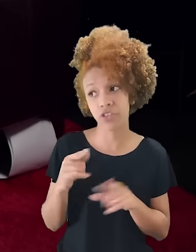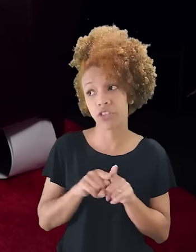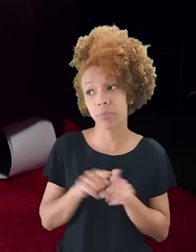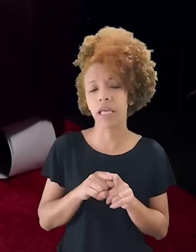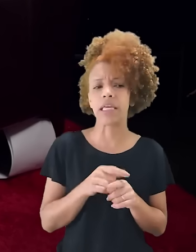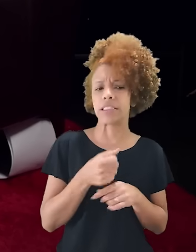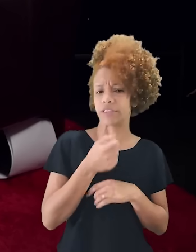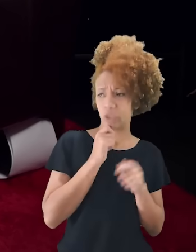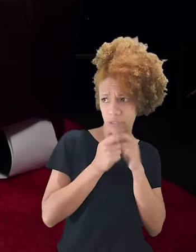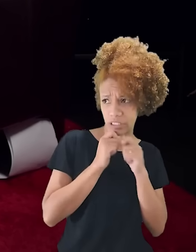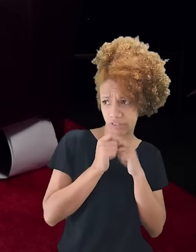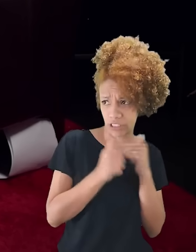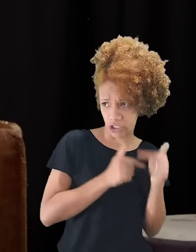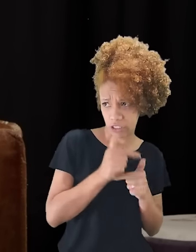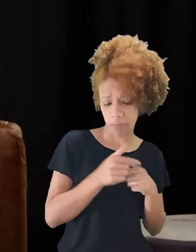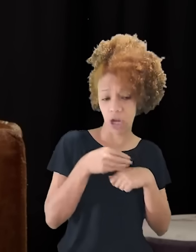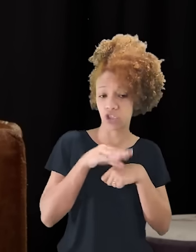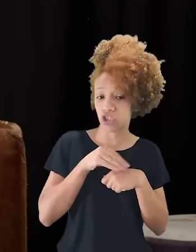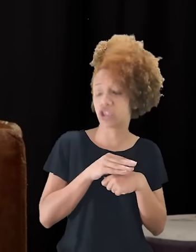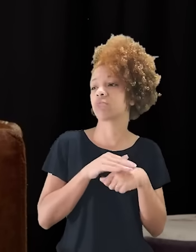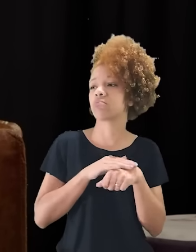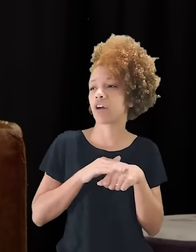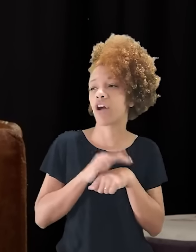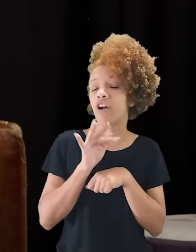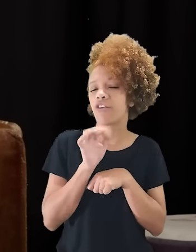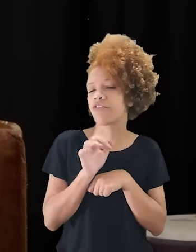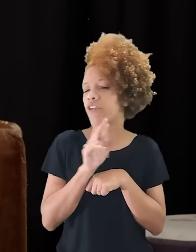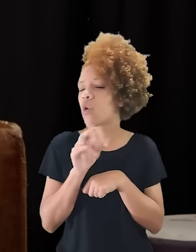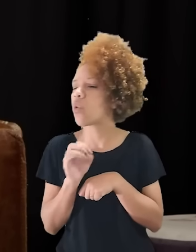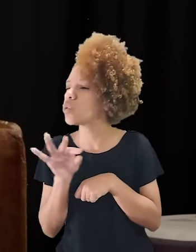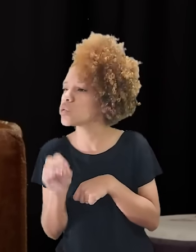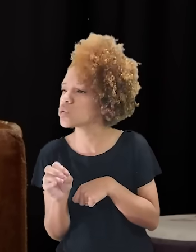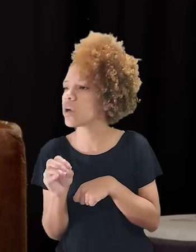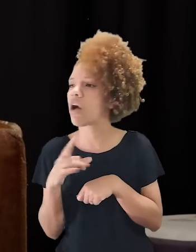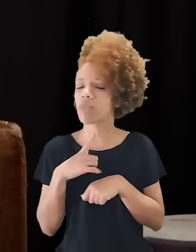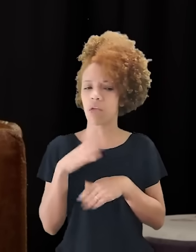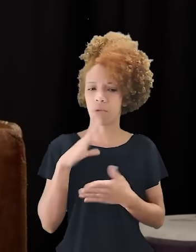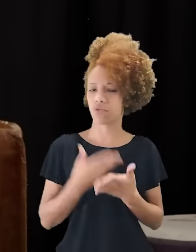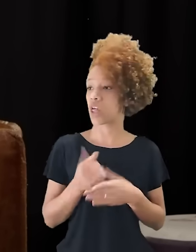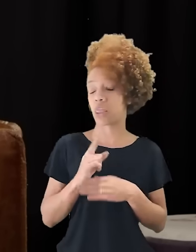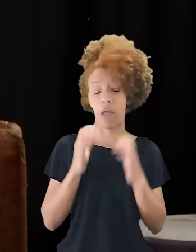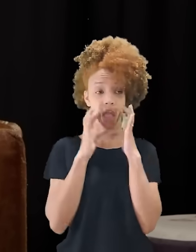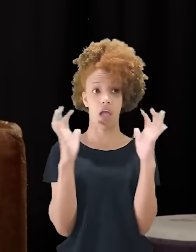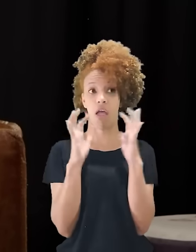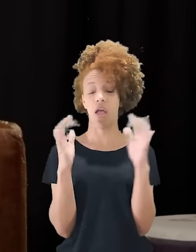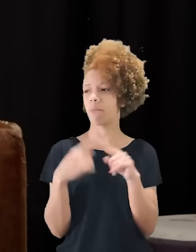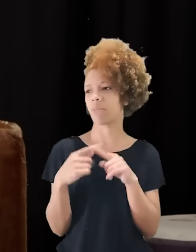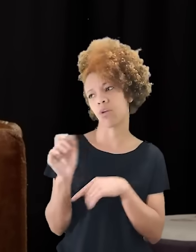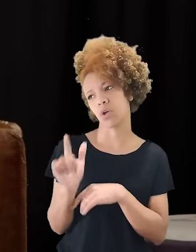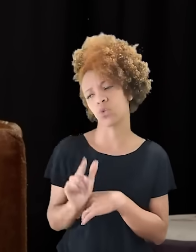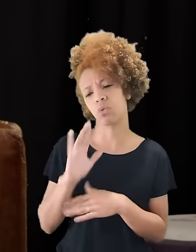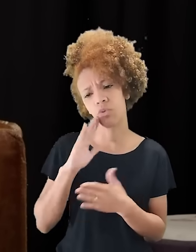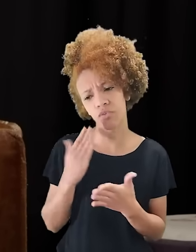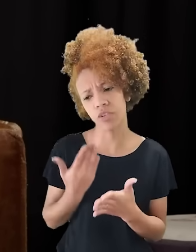muito importante também você vai numa entrevista de emprego eu indico um tom mais terroso que eu acho que ele passa confiança não é exagerado porque